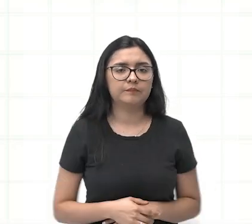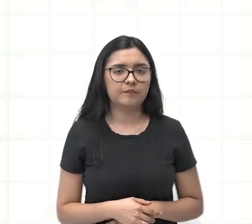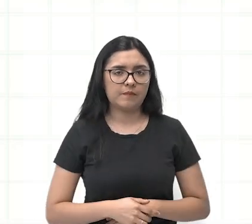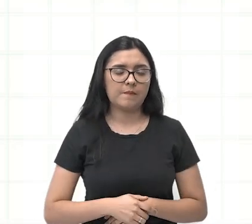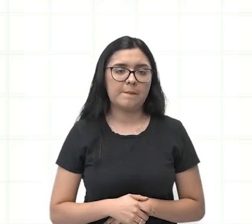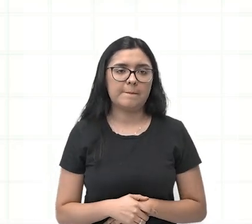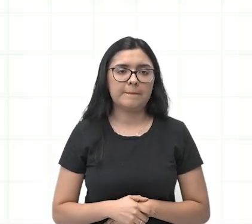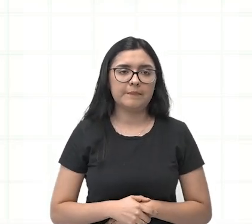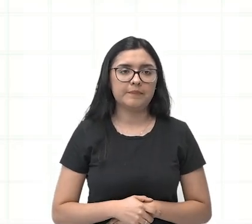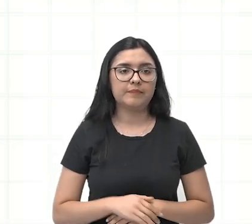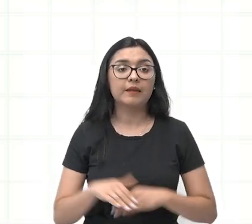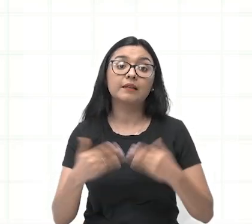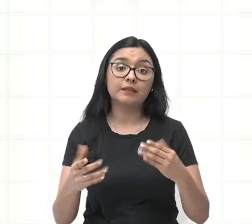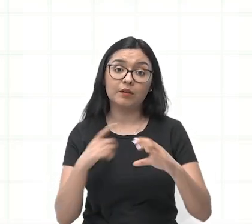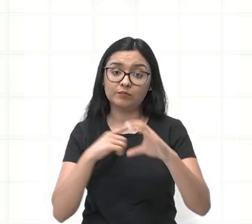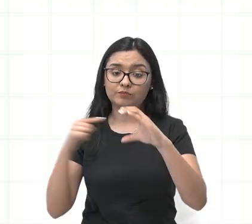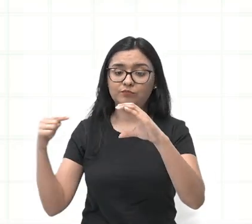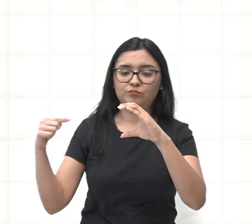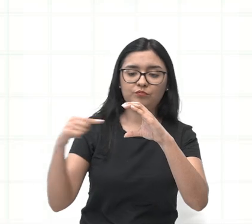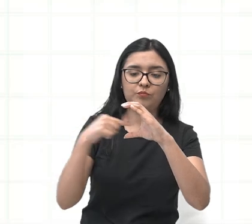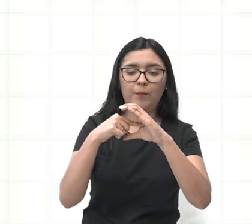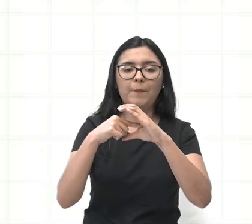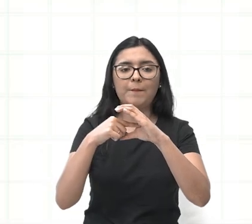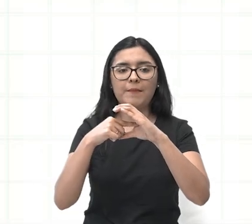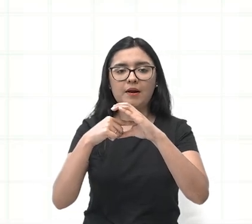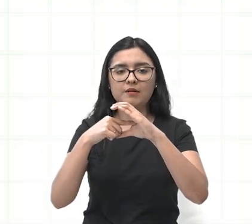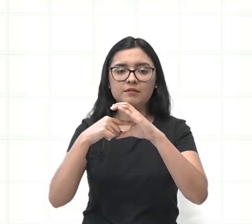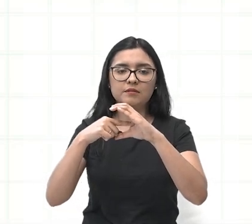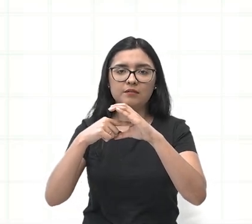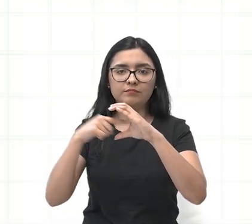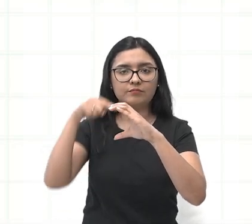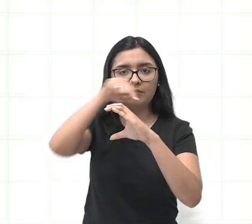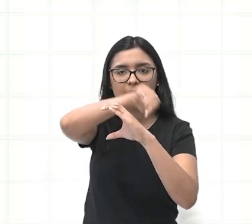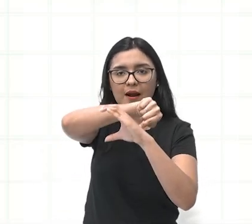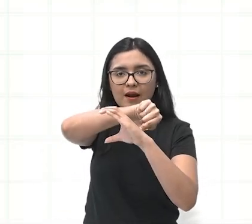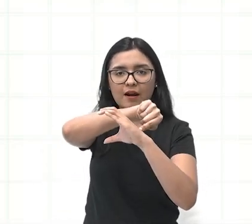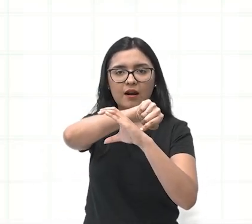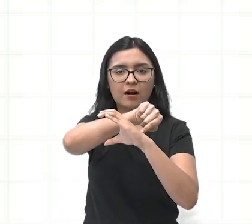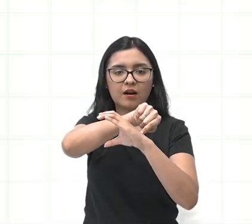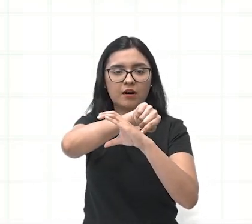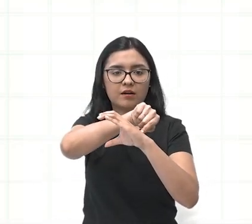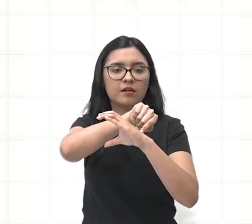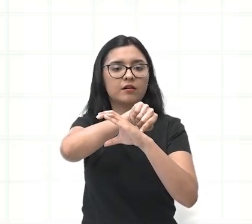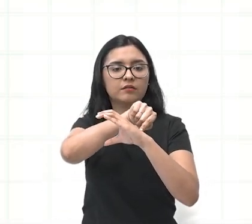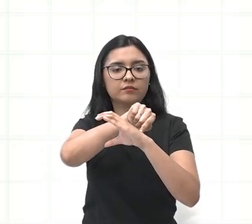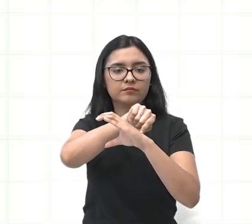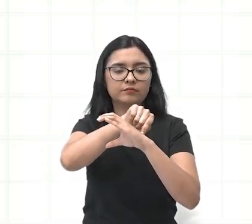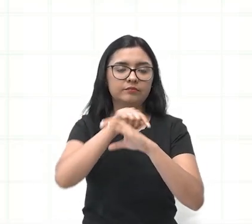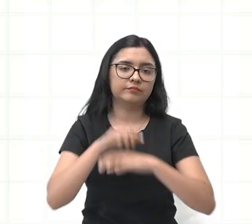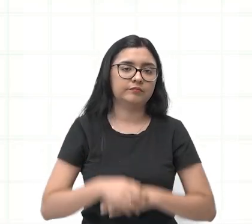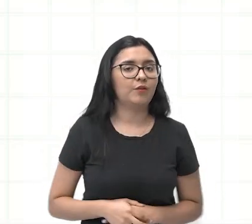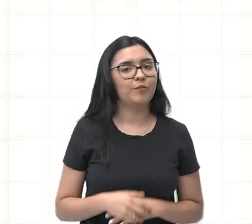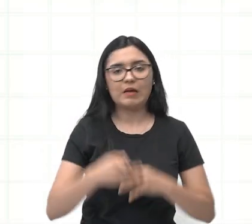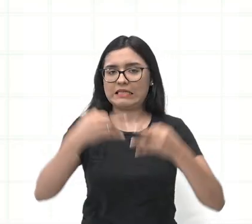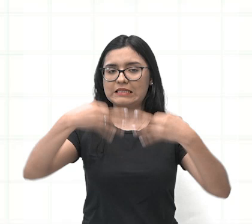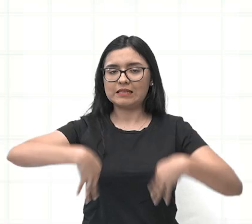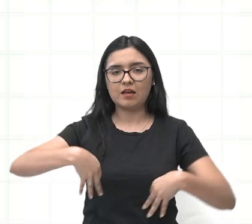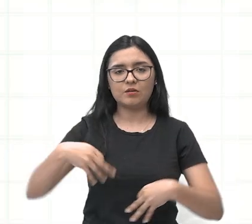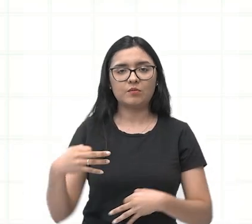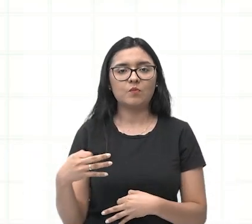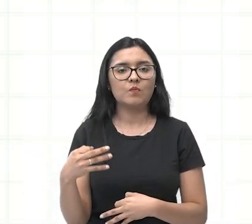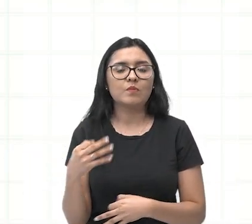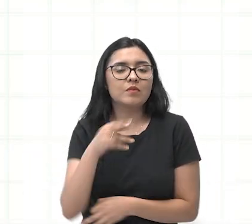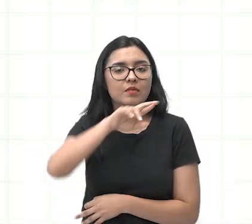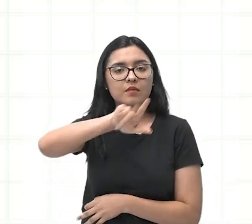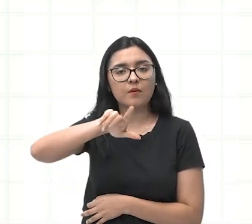seja, vai passar, olha, entende-se que passa pelos receptores. Ou seja, eles não estão recebendo adequadamente